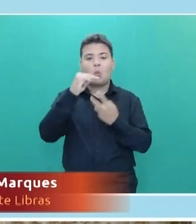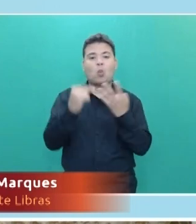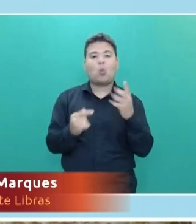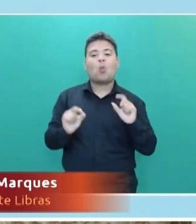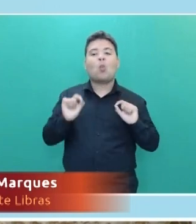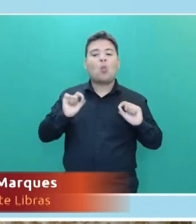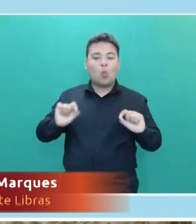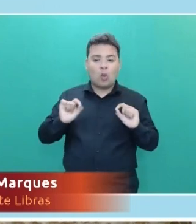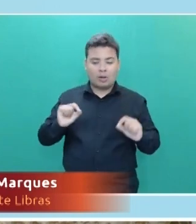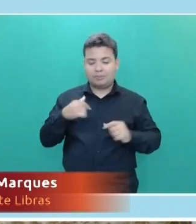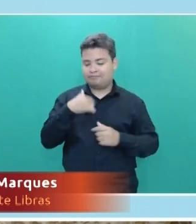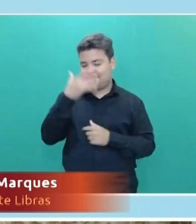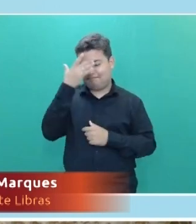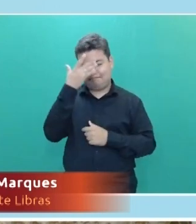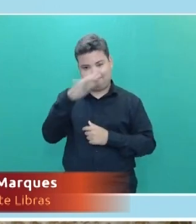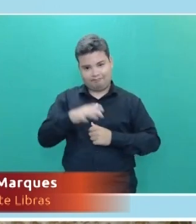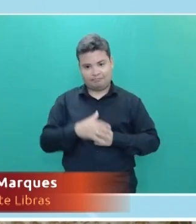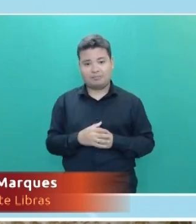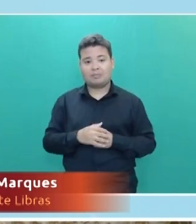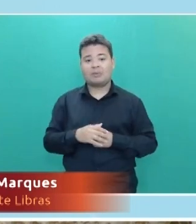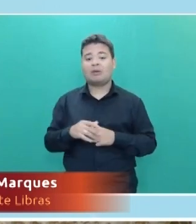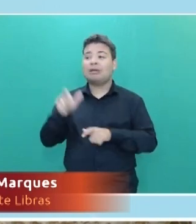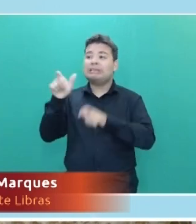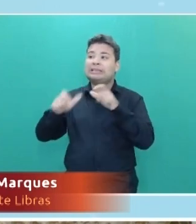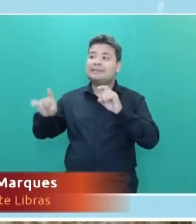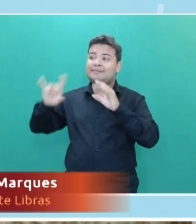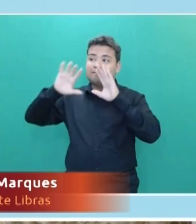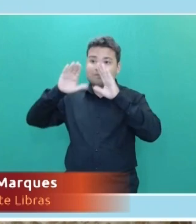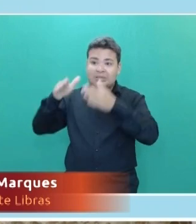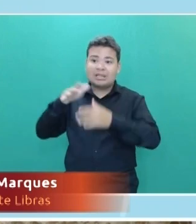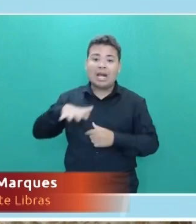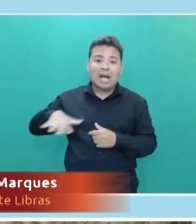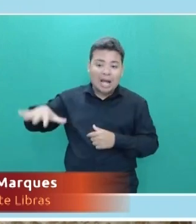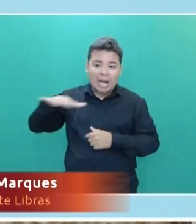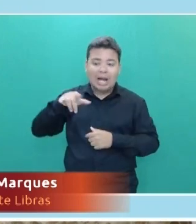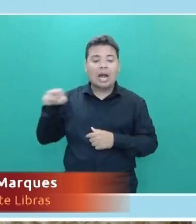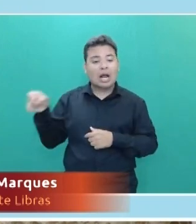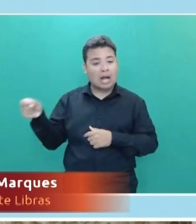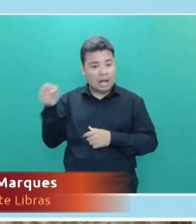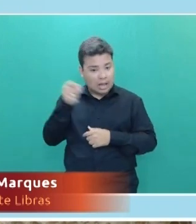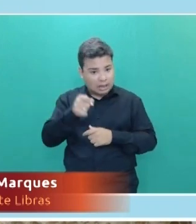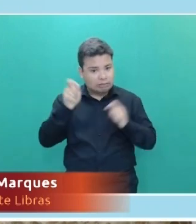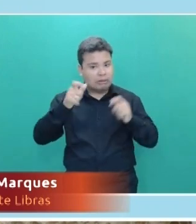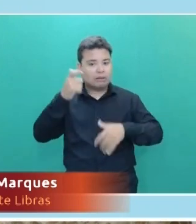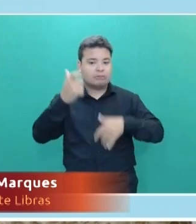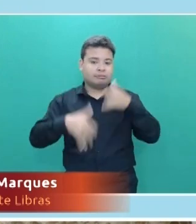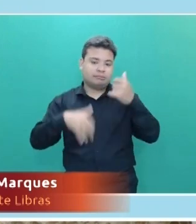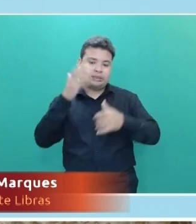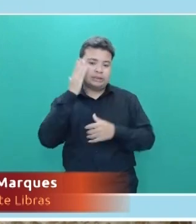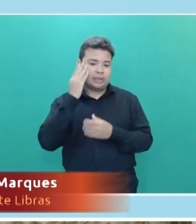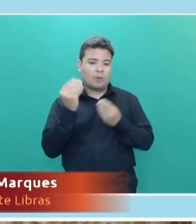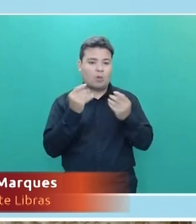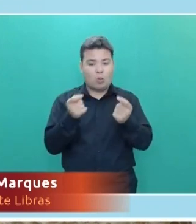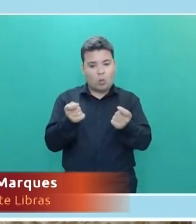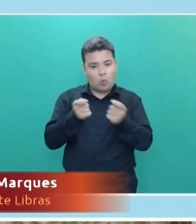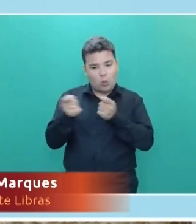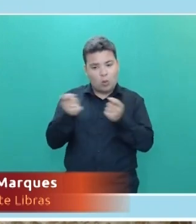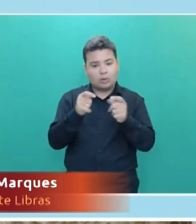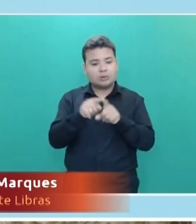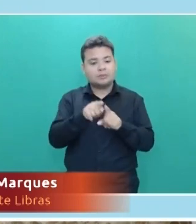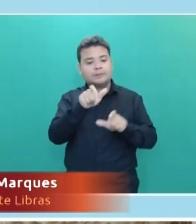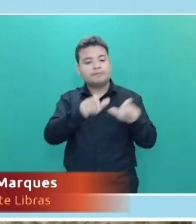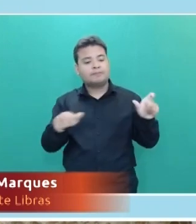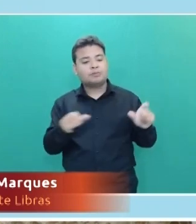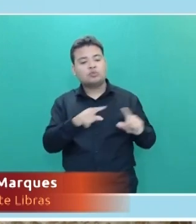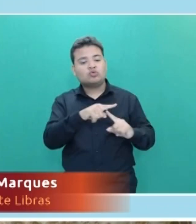os especialistas nessa área poderiam utilizar para poder controlar e para poder fazer um filtro dessas pessoas,